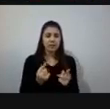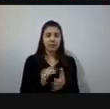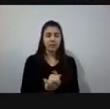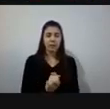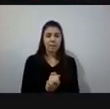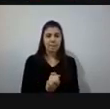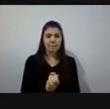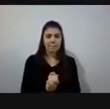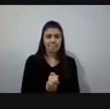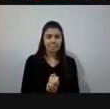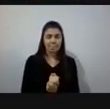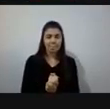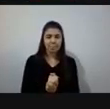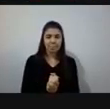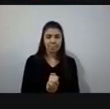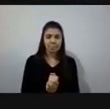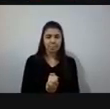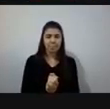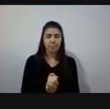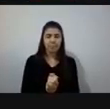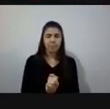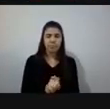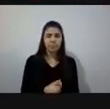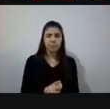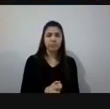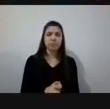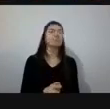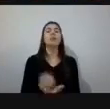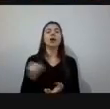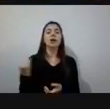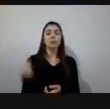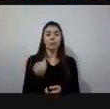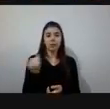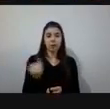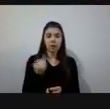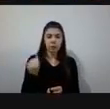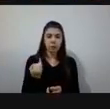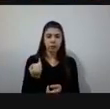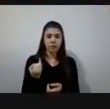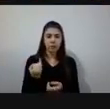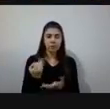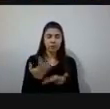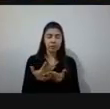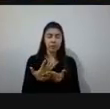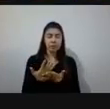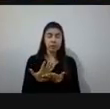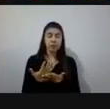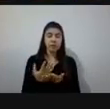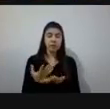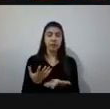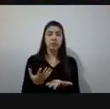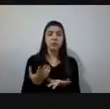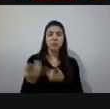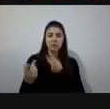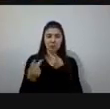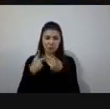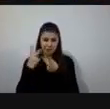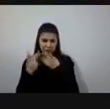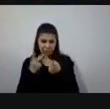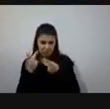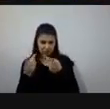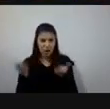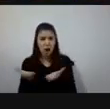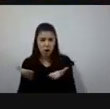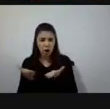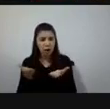que importante essa sua última fala que você estava comentando antes.